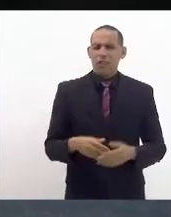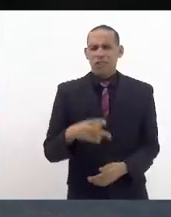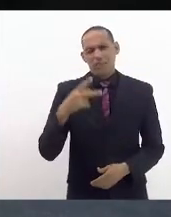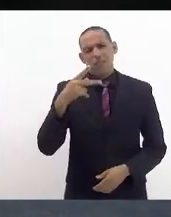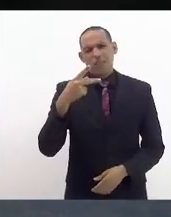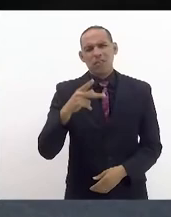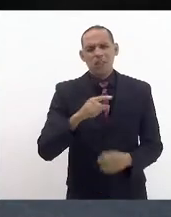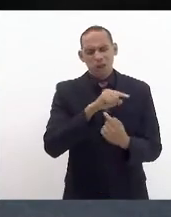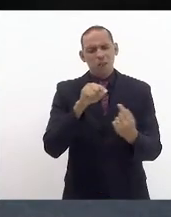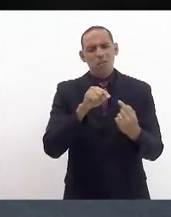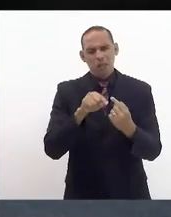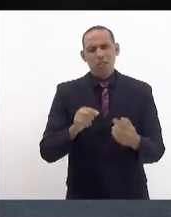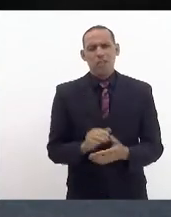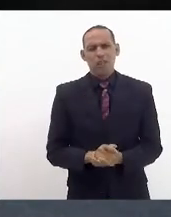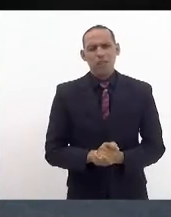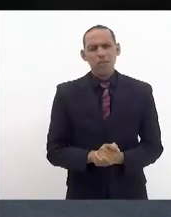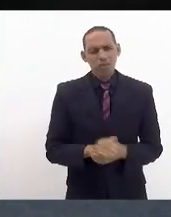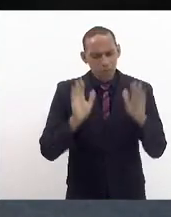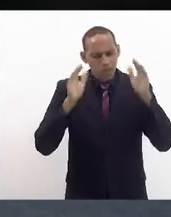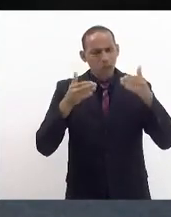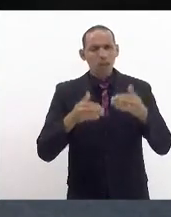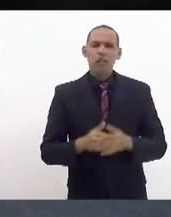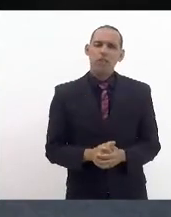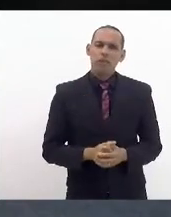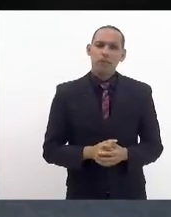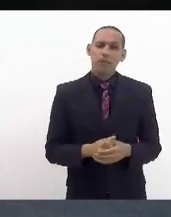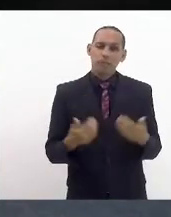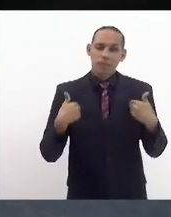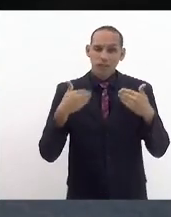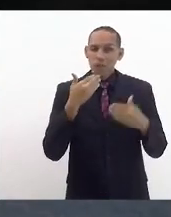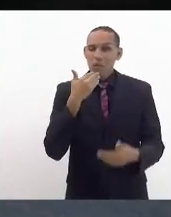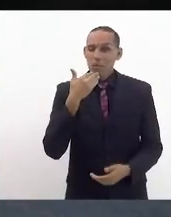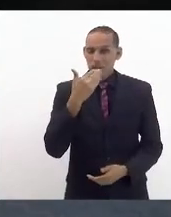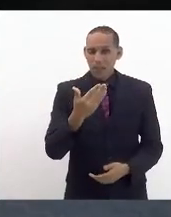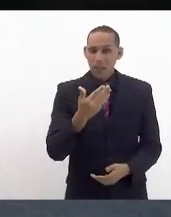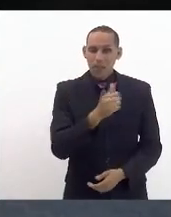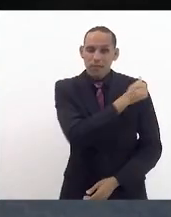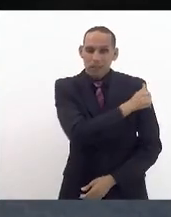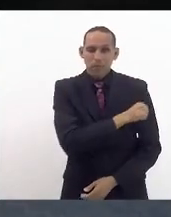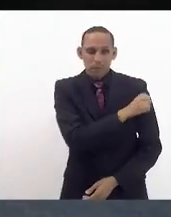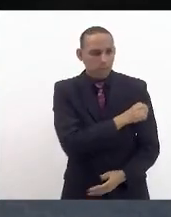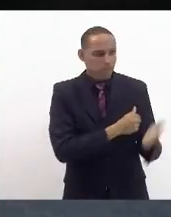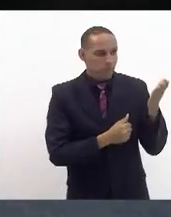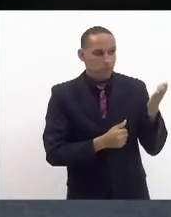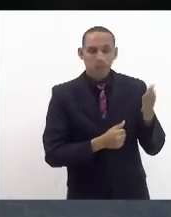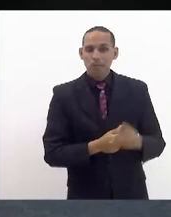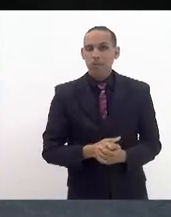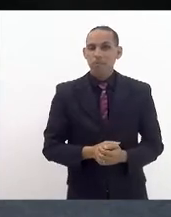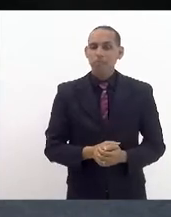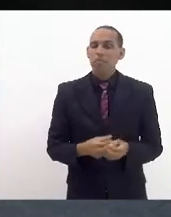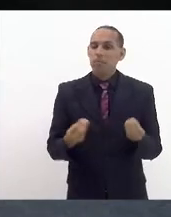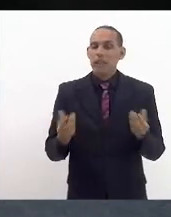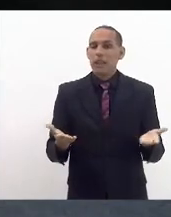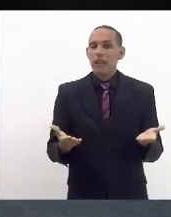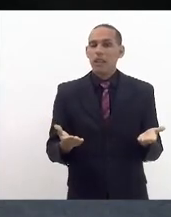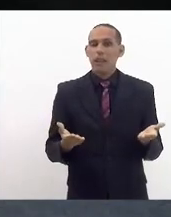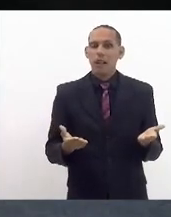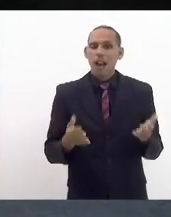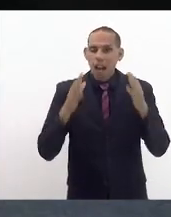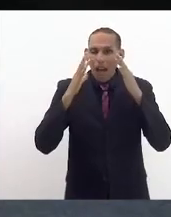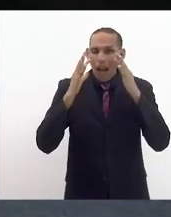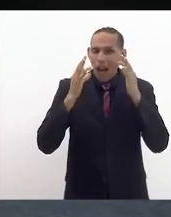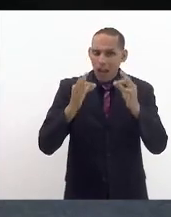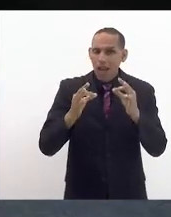seu alvo, foca no seu objetivo. E aí eu peço... a enfermeira Rejane, para que ele atenda